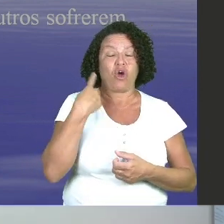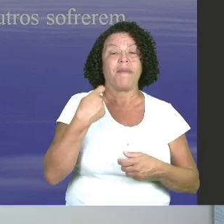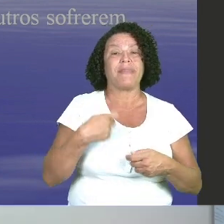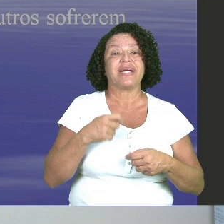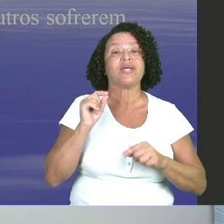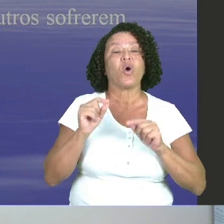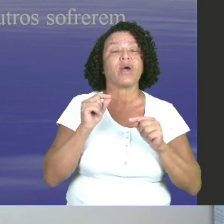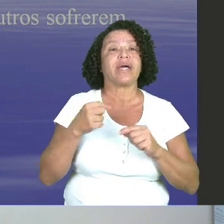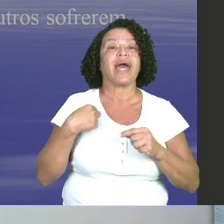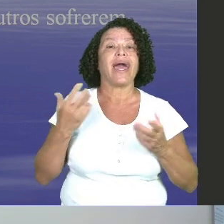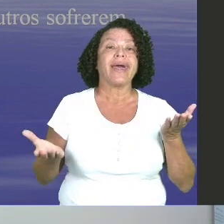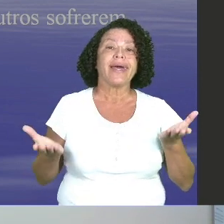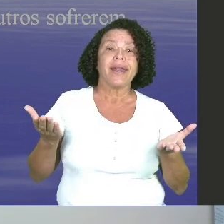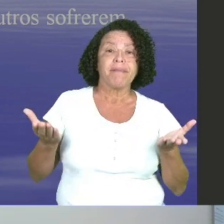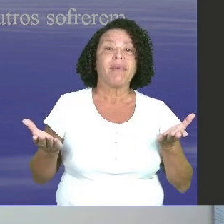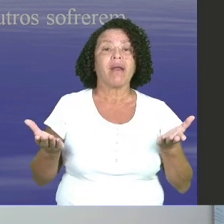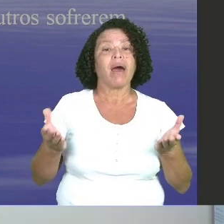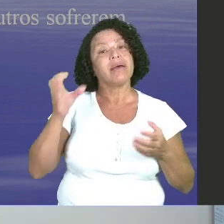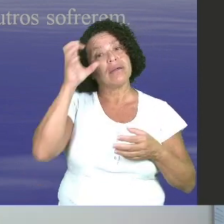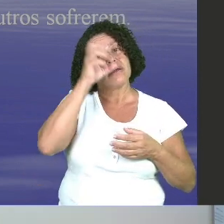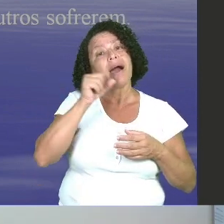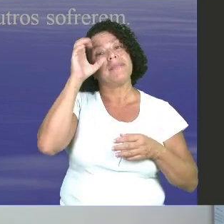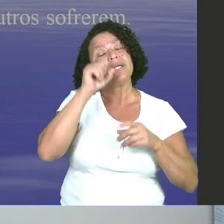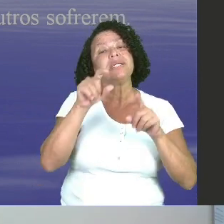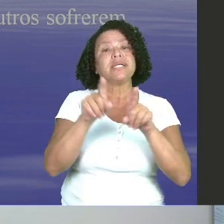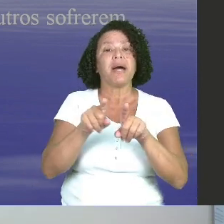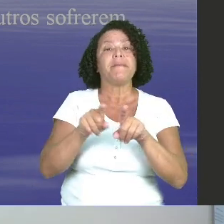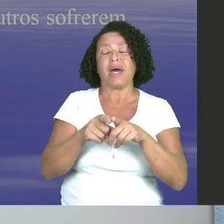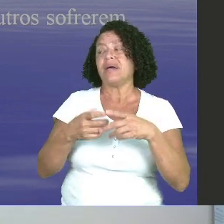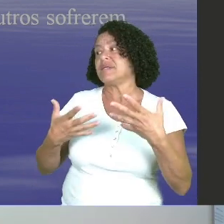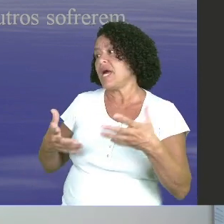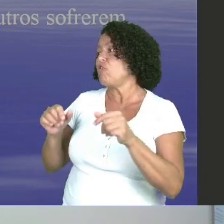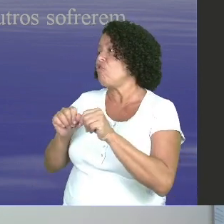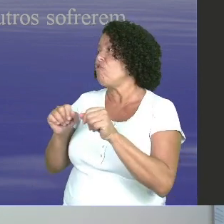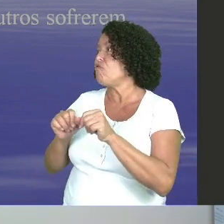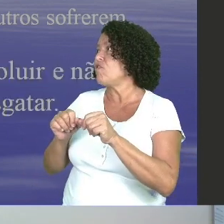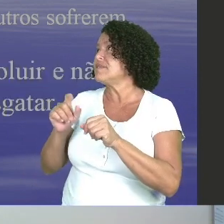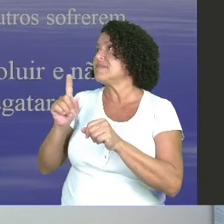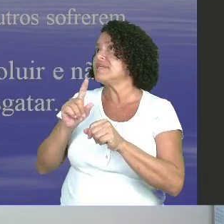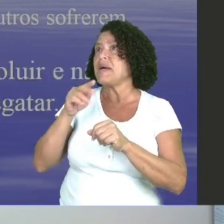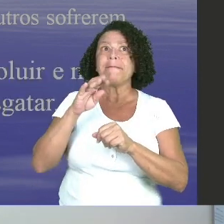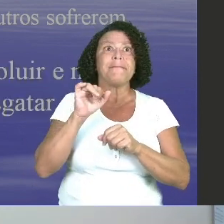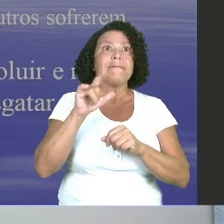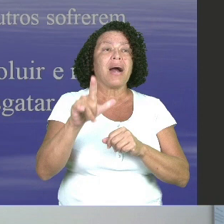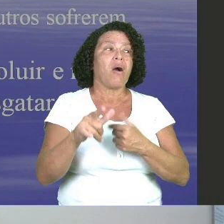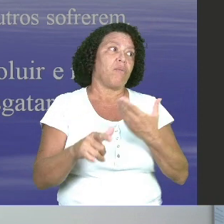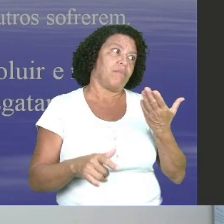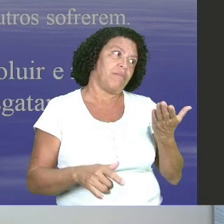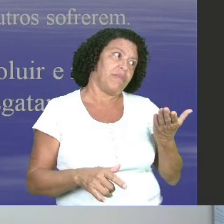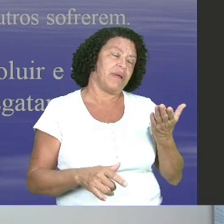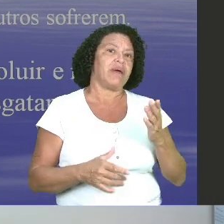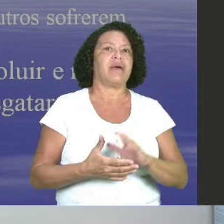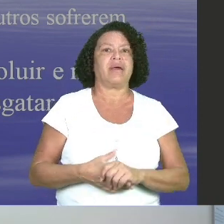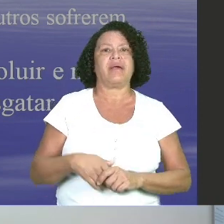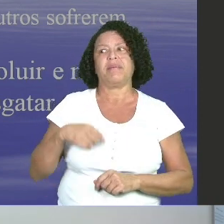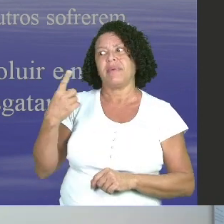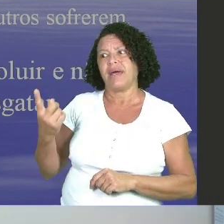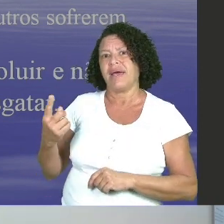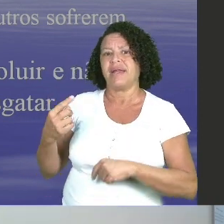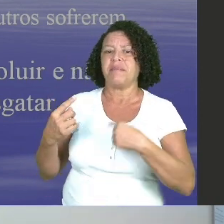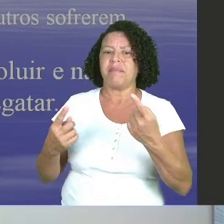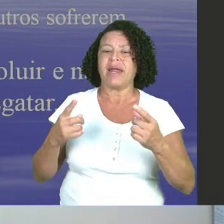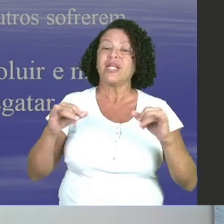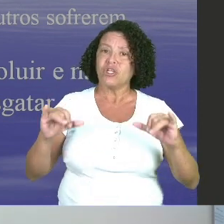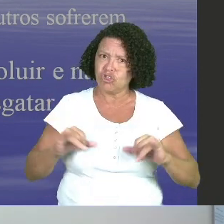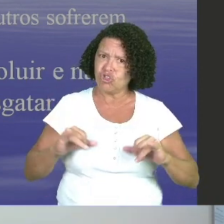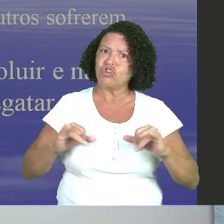nos reequilibrar e aprender a não fazer mal aos outros. Sofre-se para